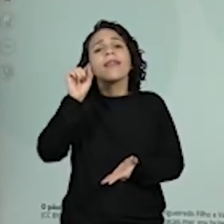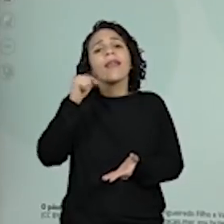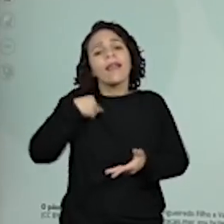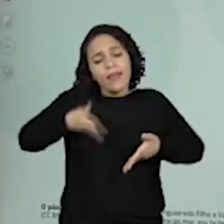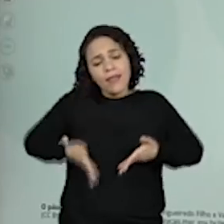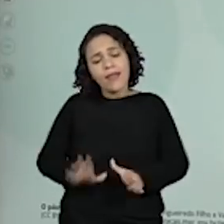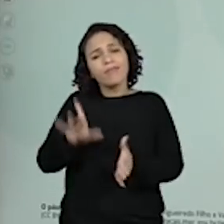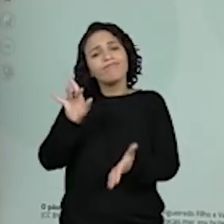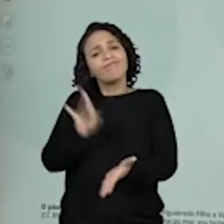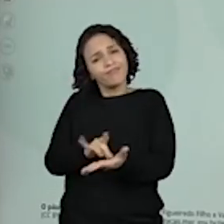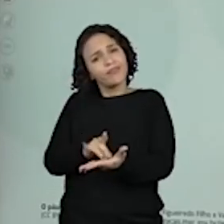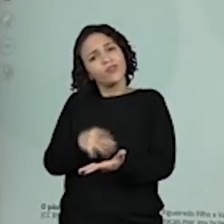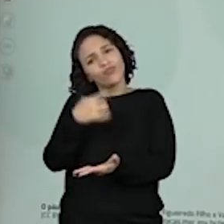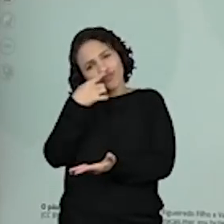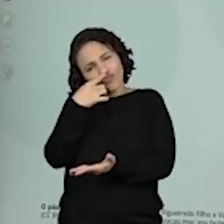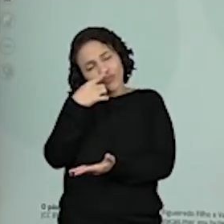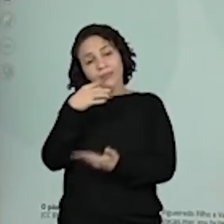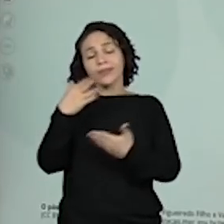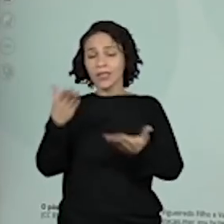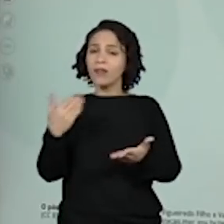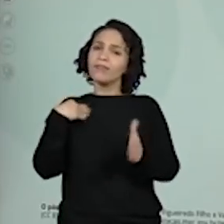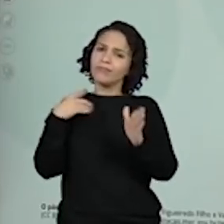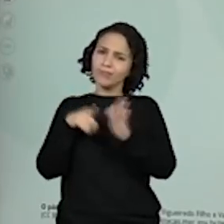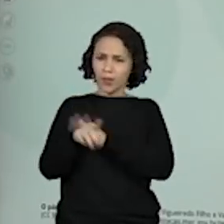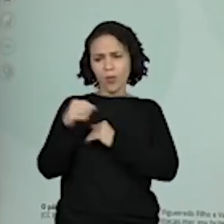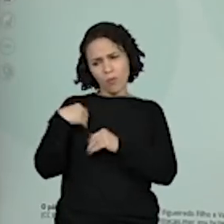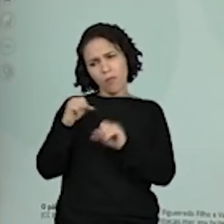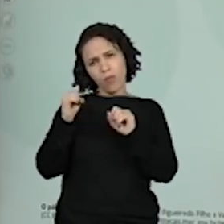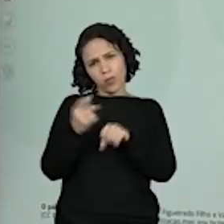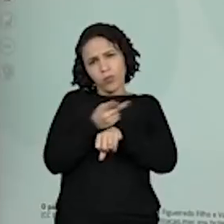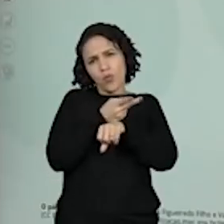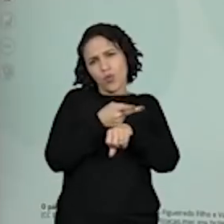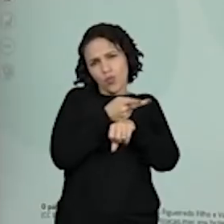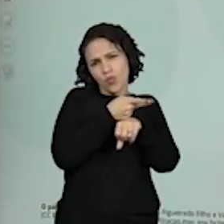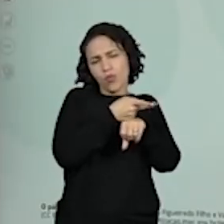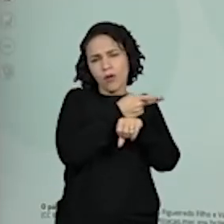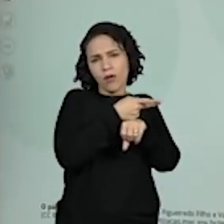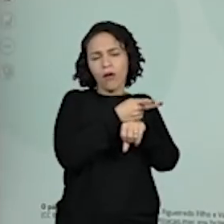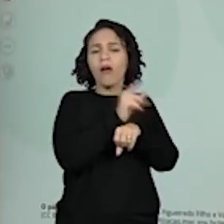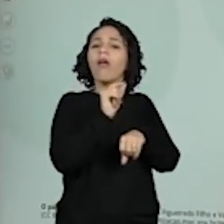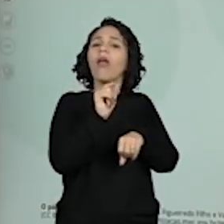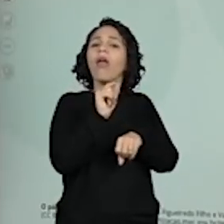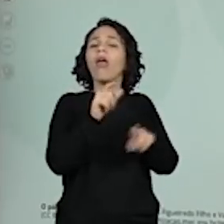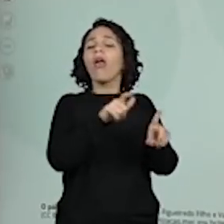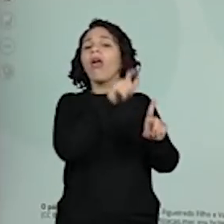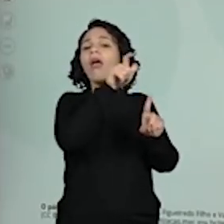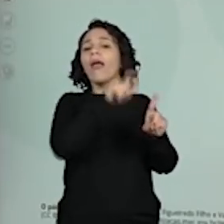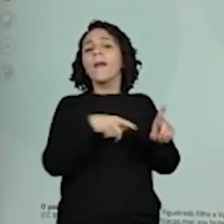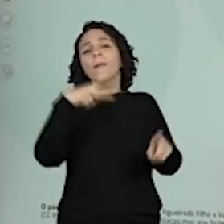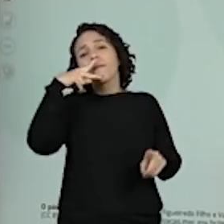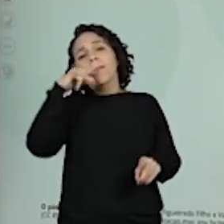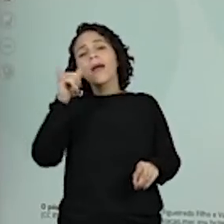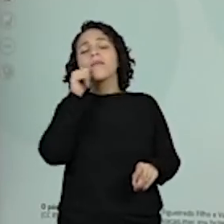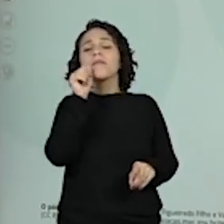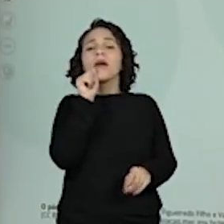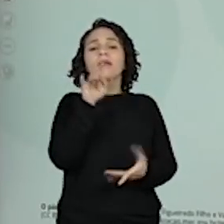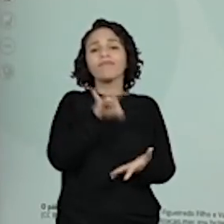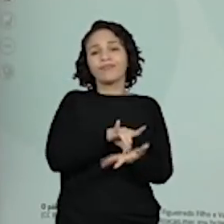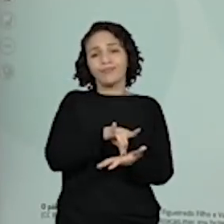abraçaram, mas ela pediu permissão para procurar os pais